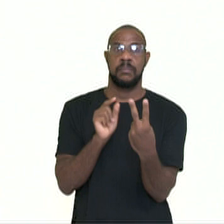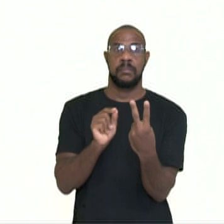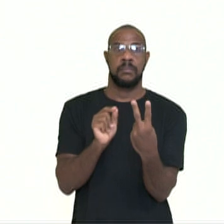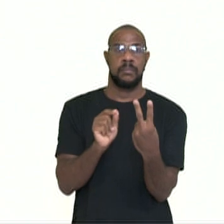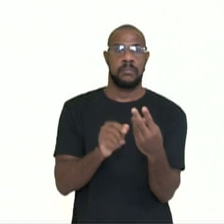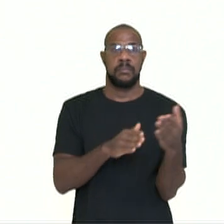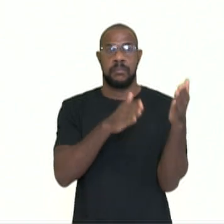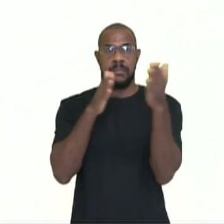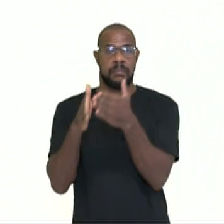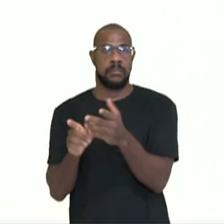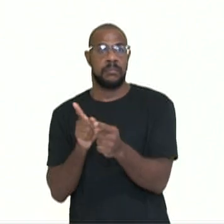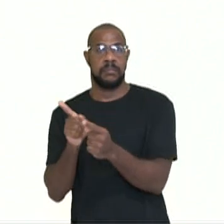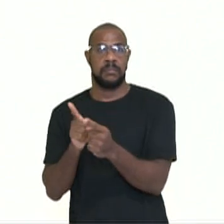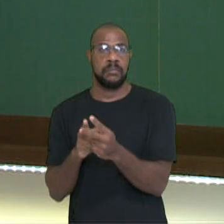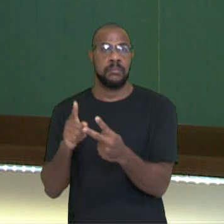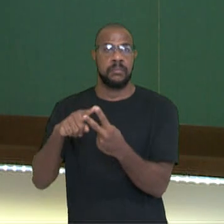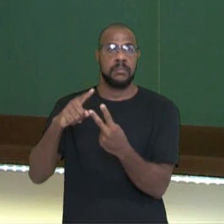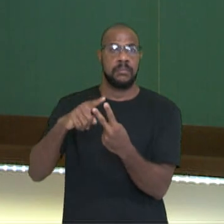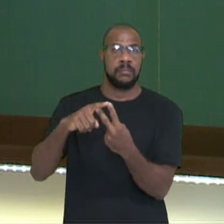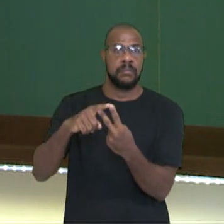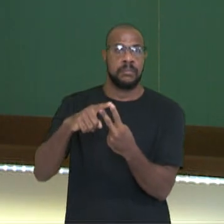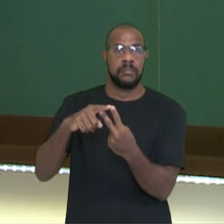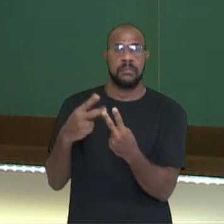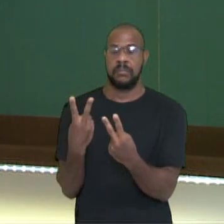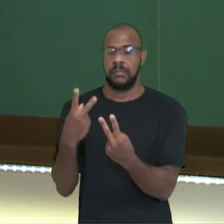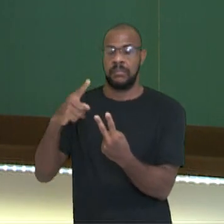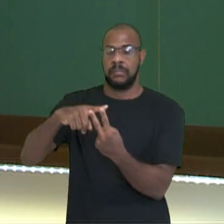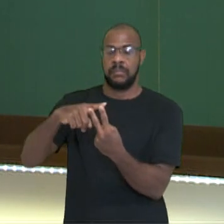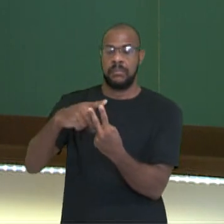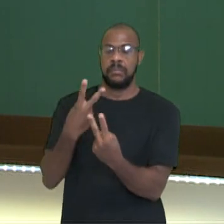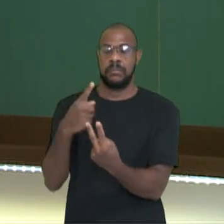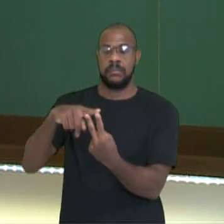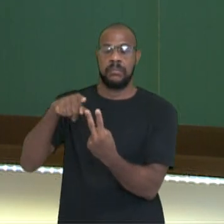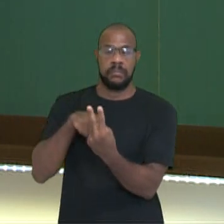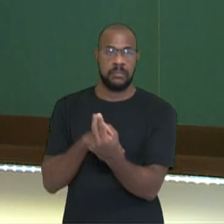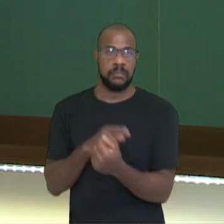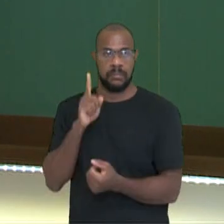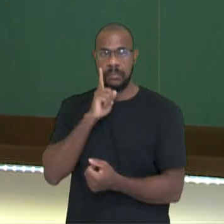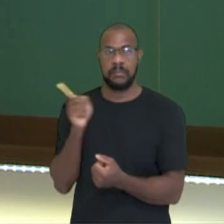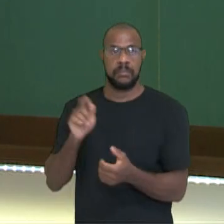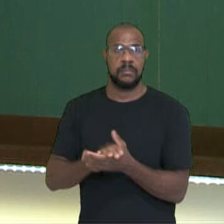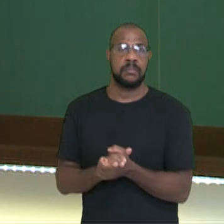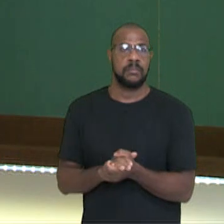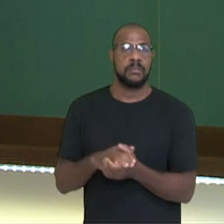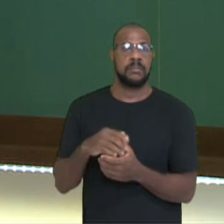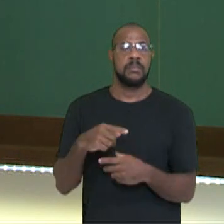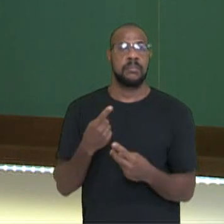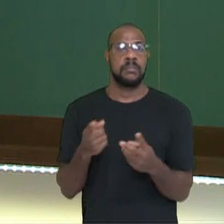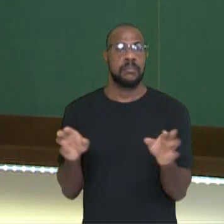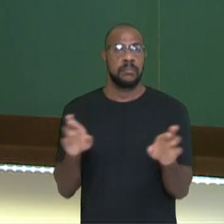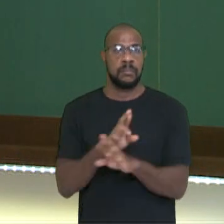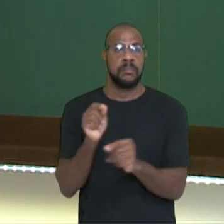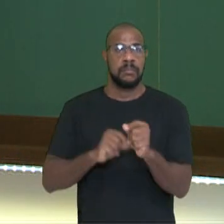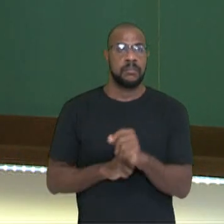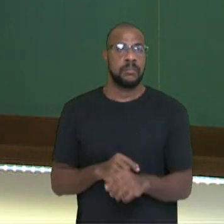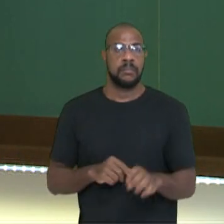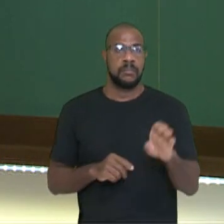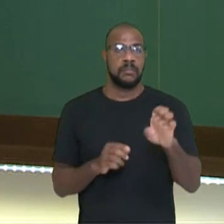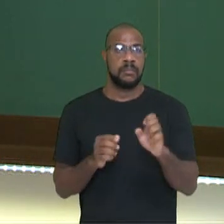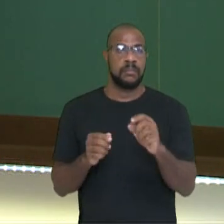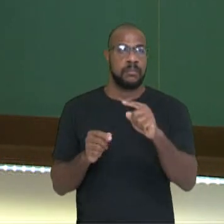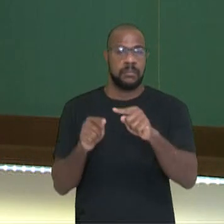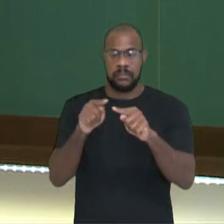relativa ao ângulo inteiro de 2π. O comprimento de um arco será relativo ao ângulo